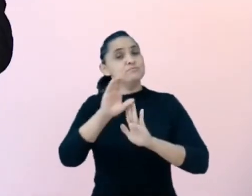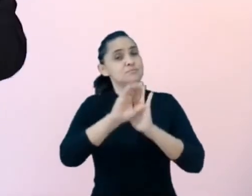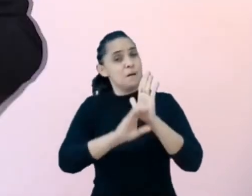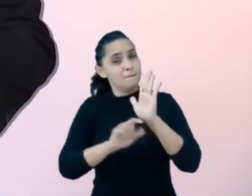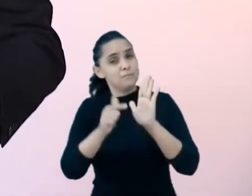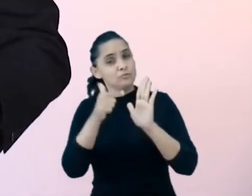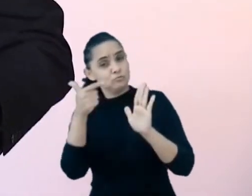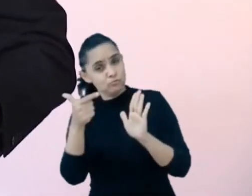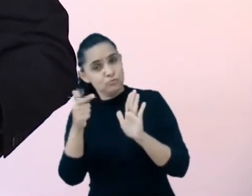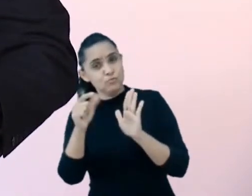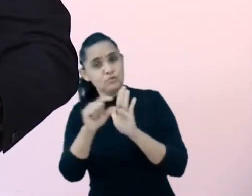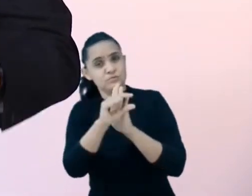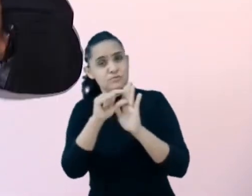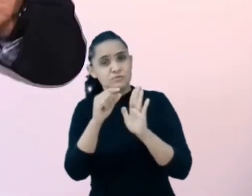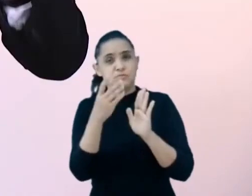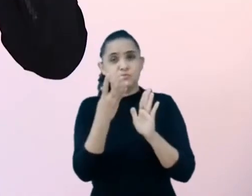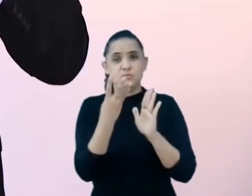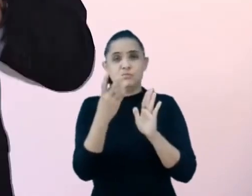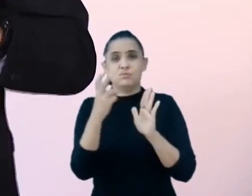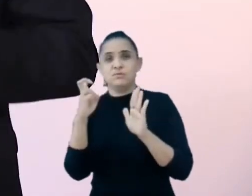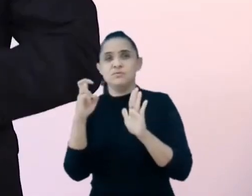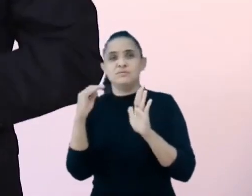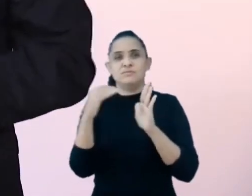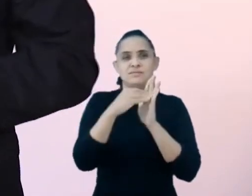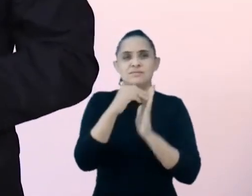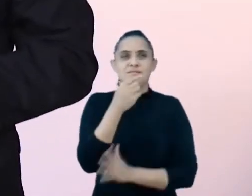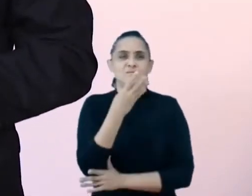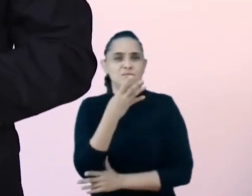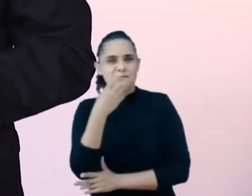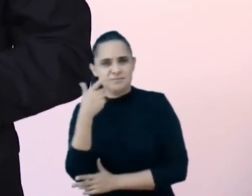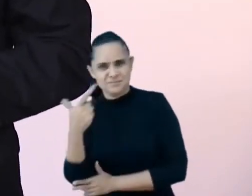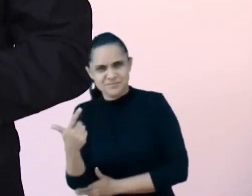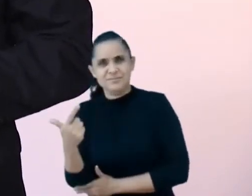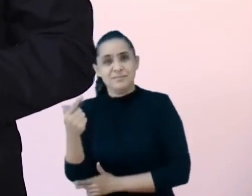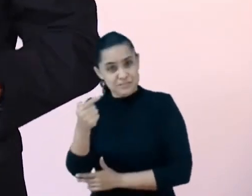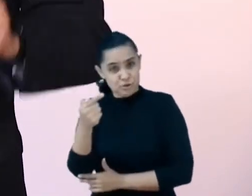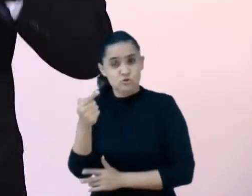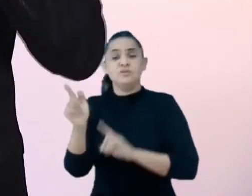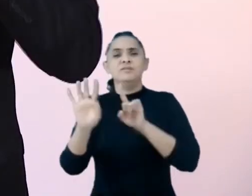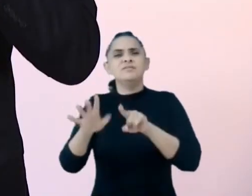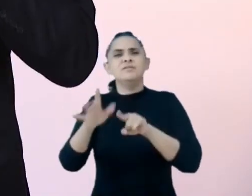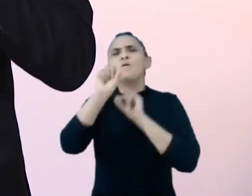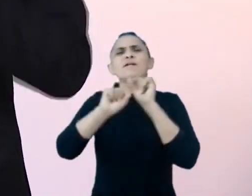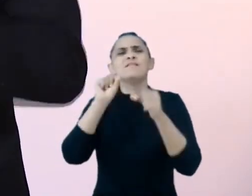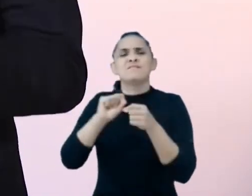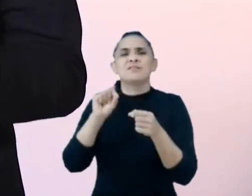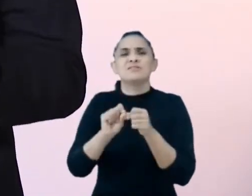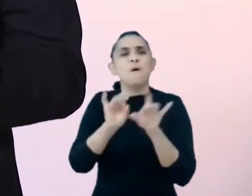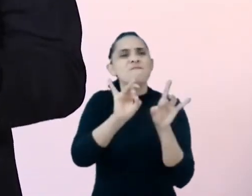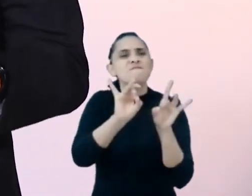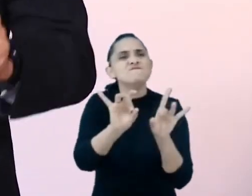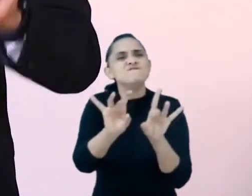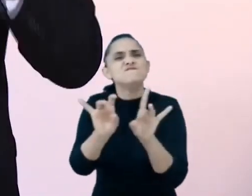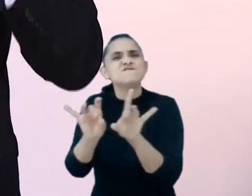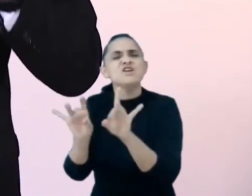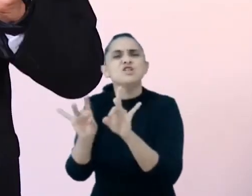nós lemos assim: E vendiam suas propriedades e bens, e repartiam com todos, segundo